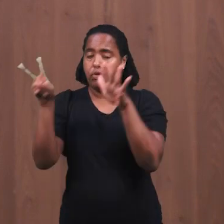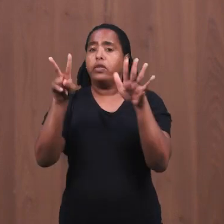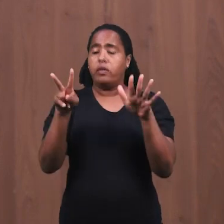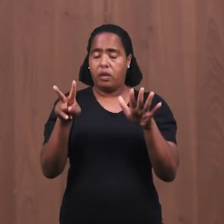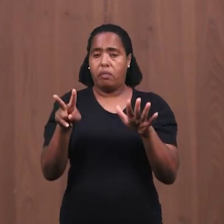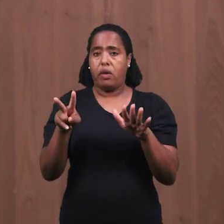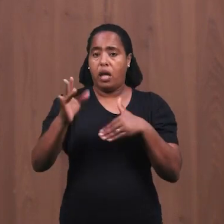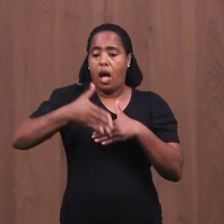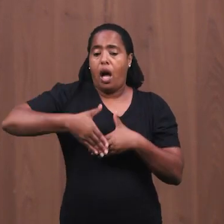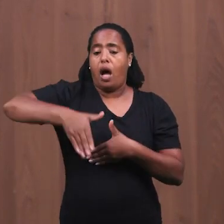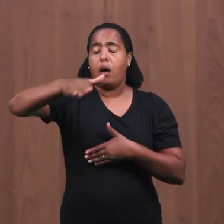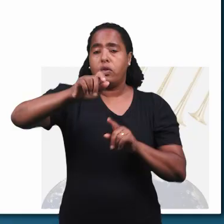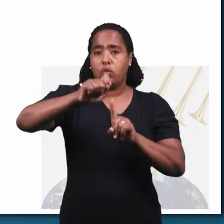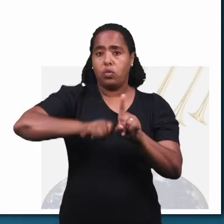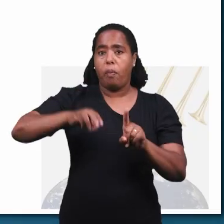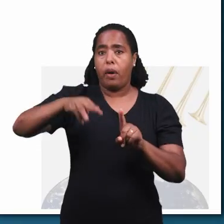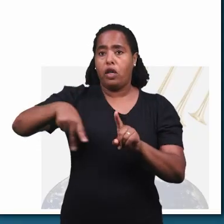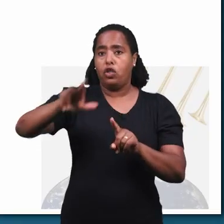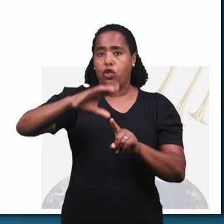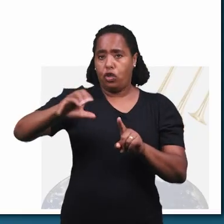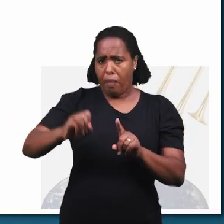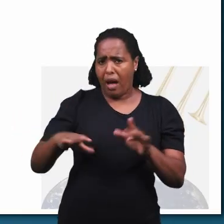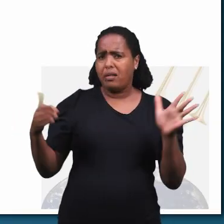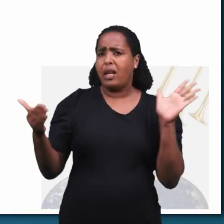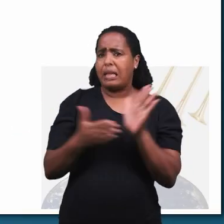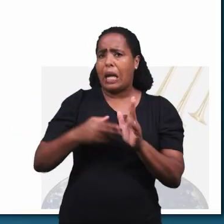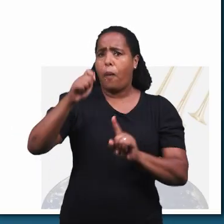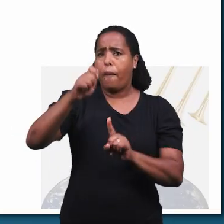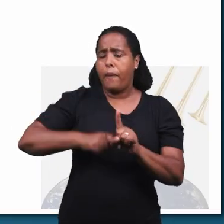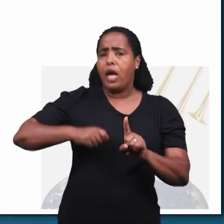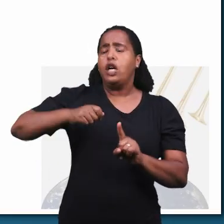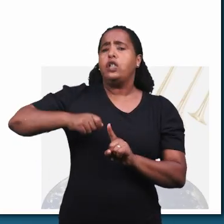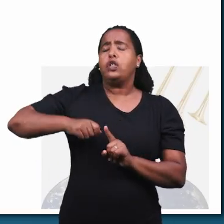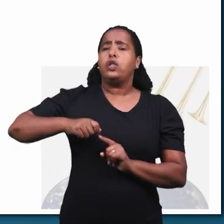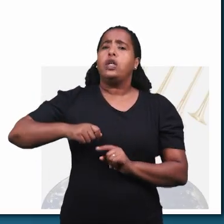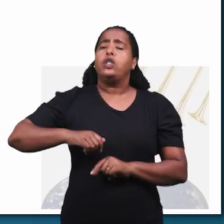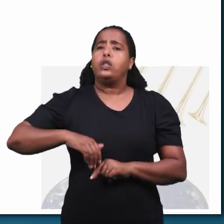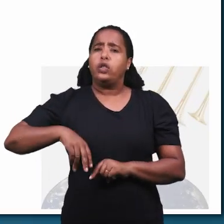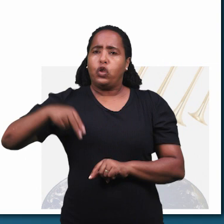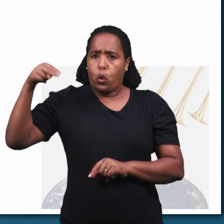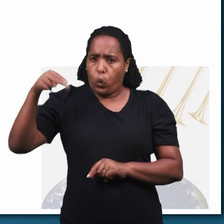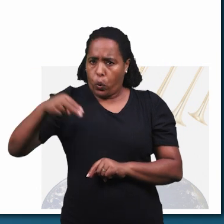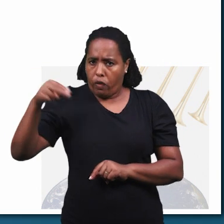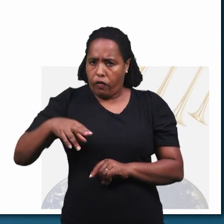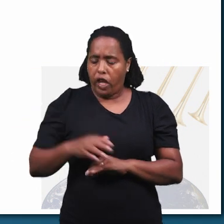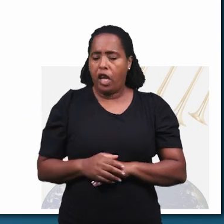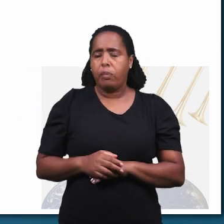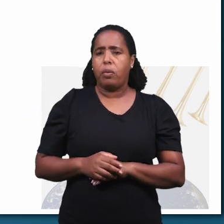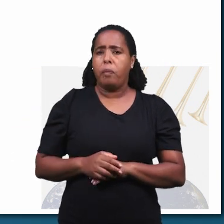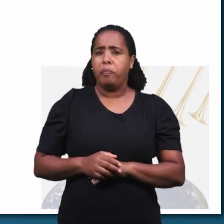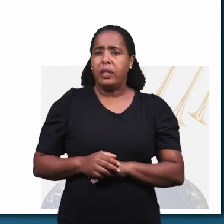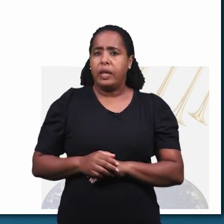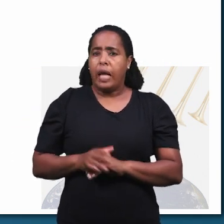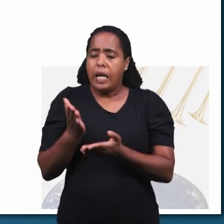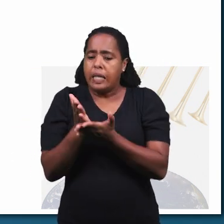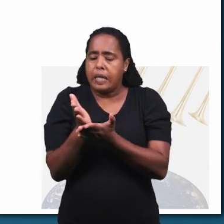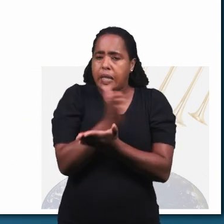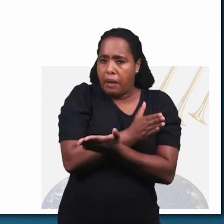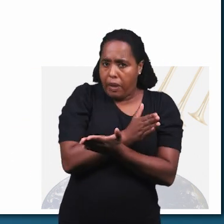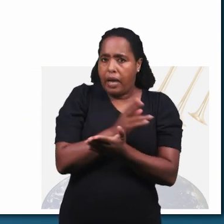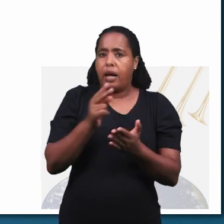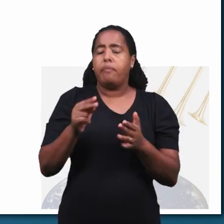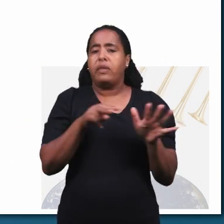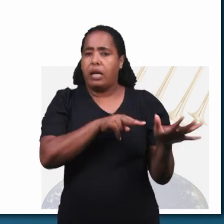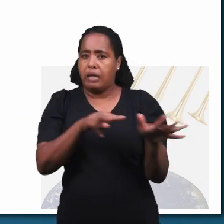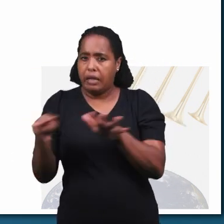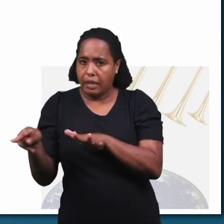a partir do mês de março até novembro, retirando uma semana, que são as férias de julho,